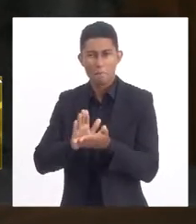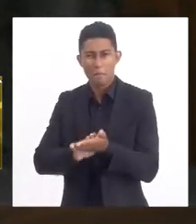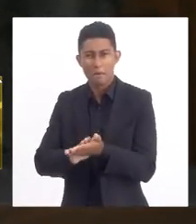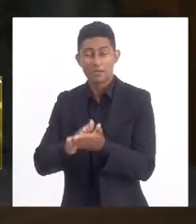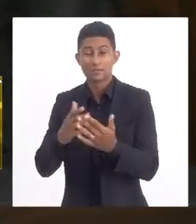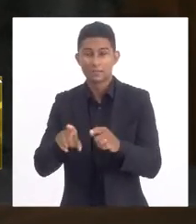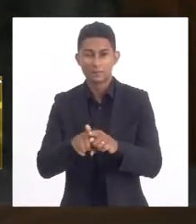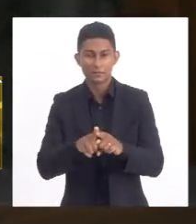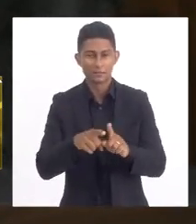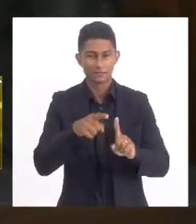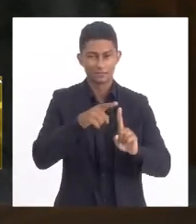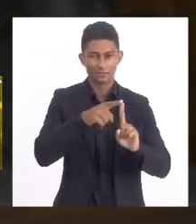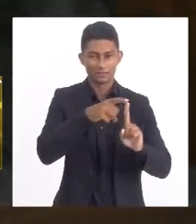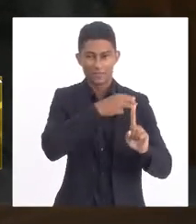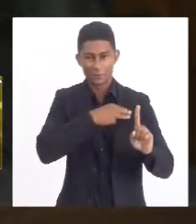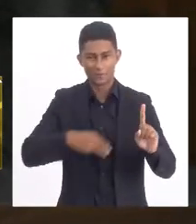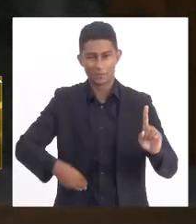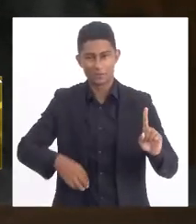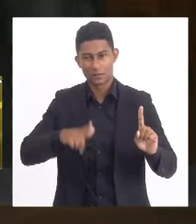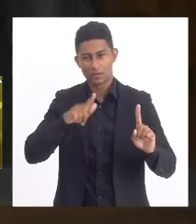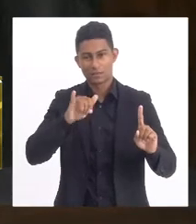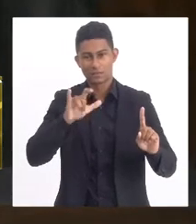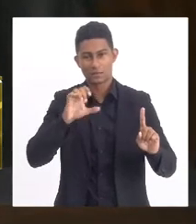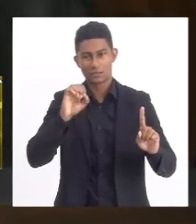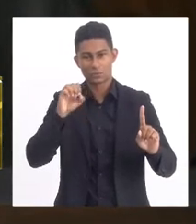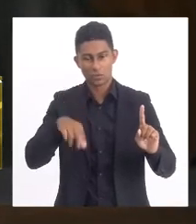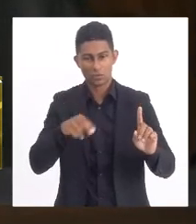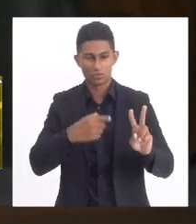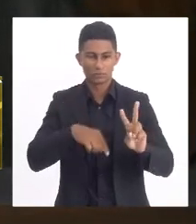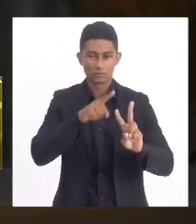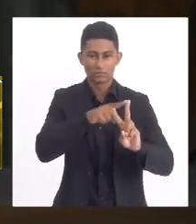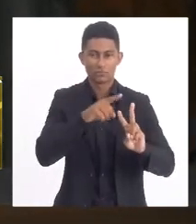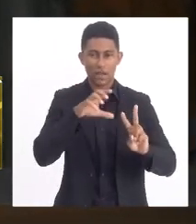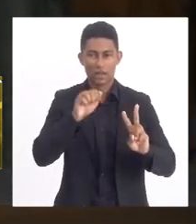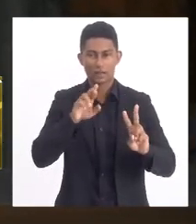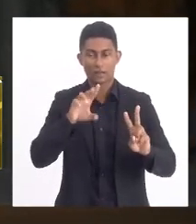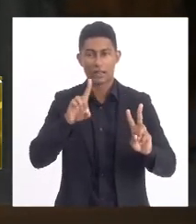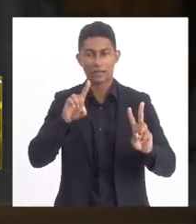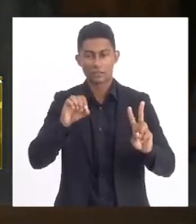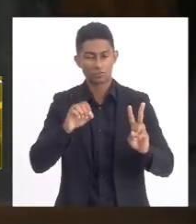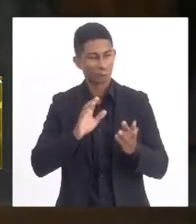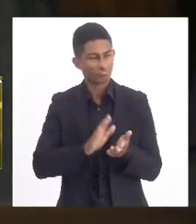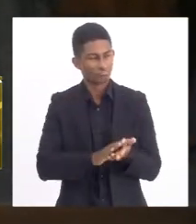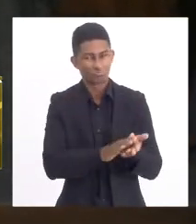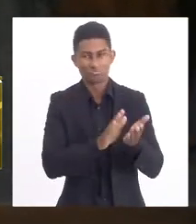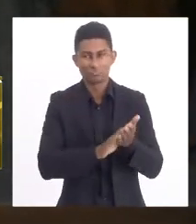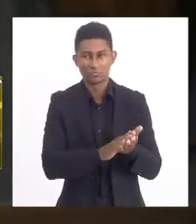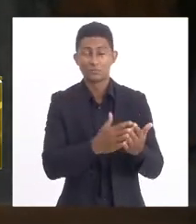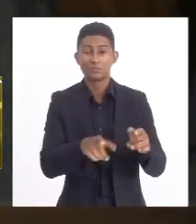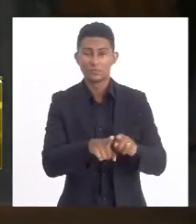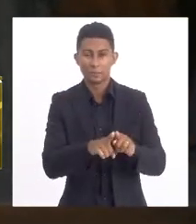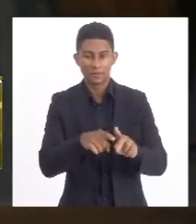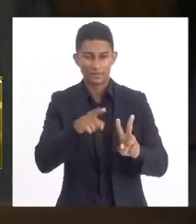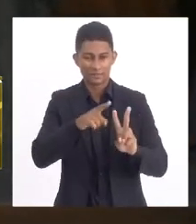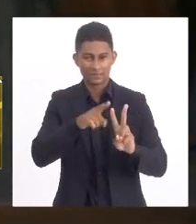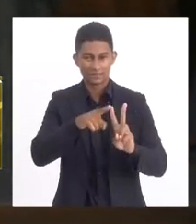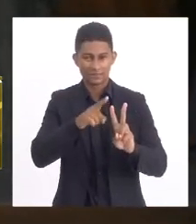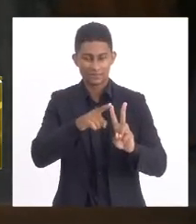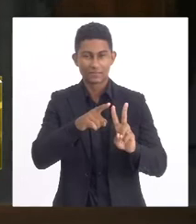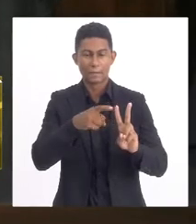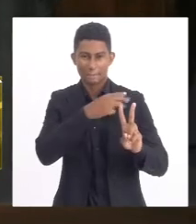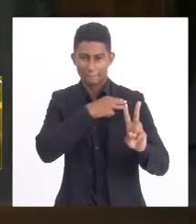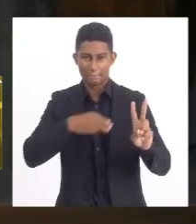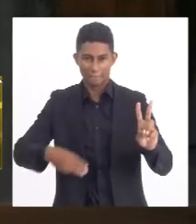Machado e ao Carlos Brito queria também saudar o ministro Gilson Machado que é um